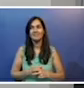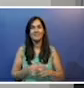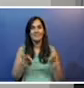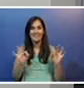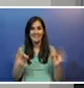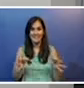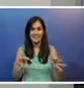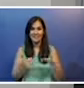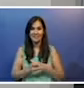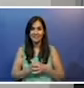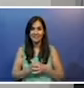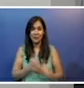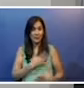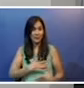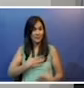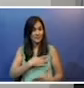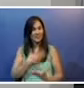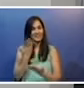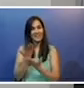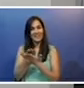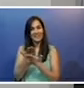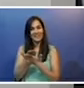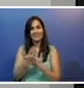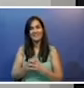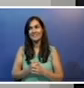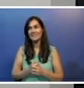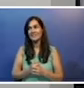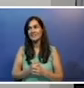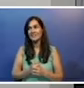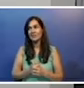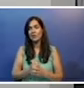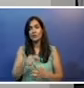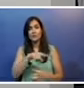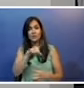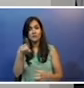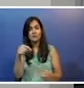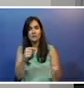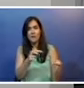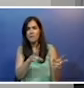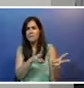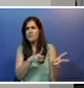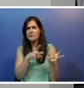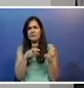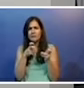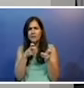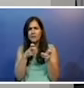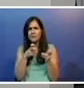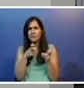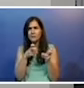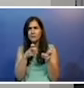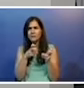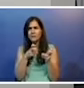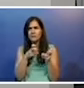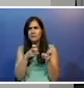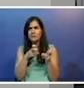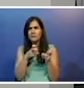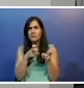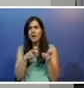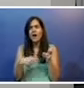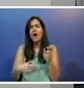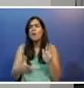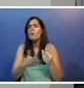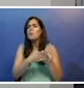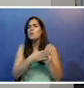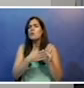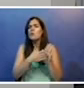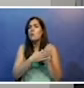Certo? Gostaram da aula? Vocês perceberam que é uma proposta, mas